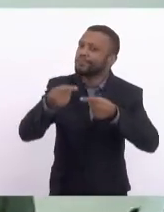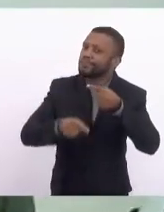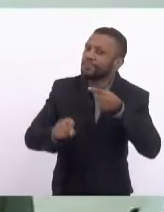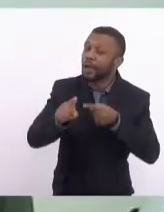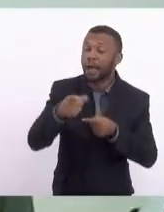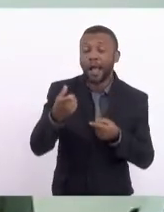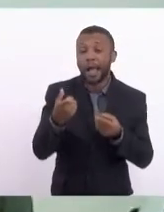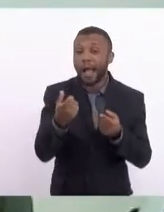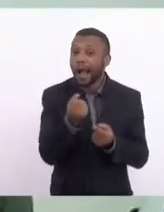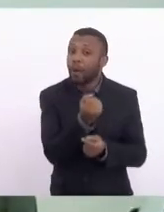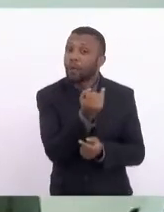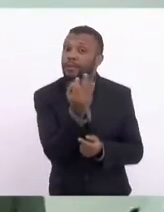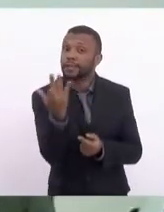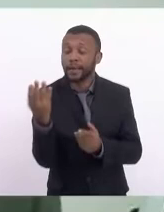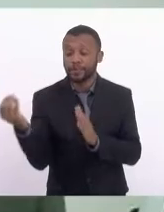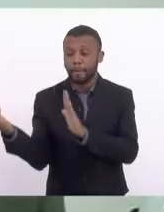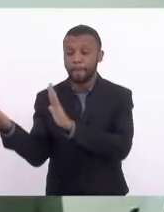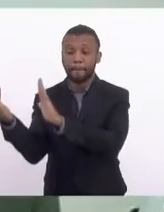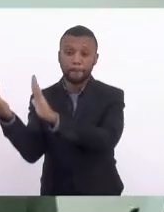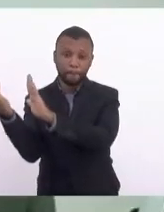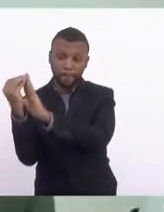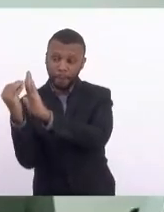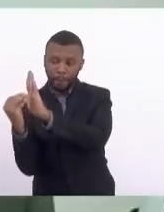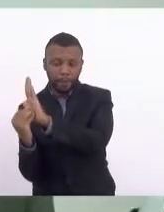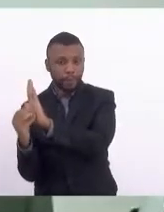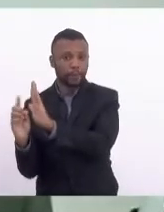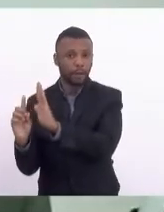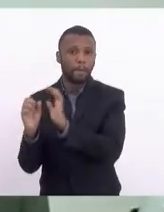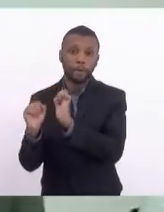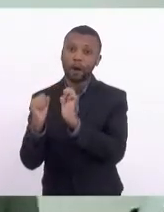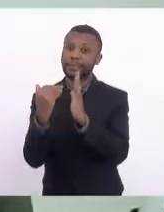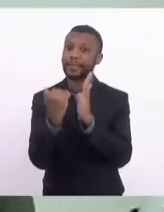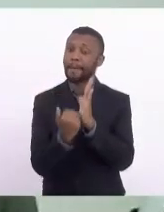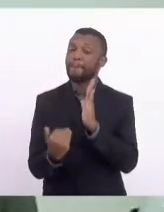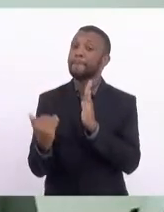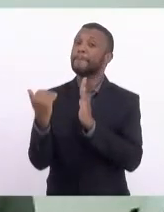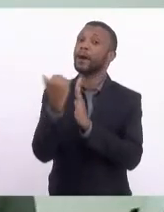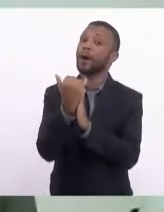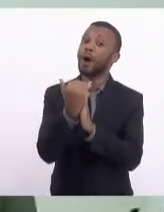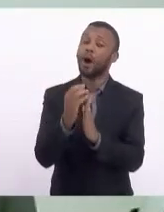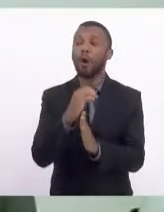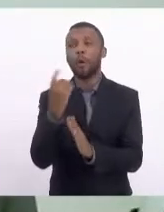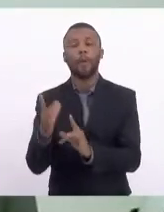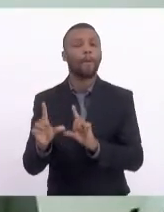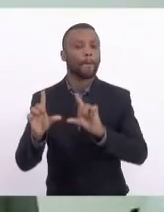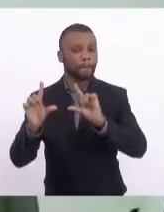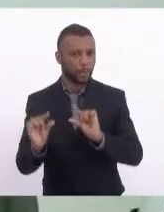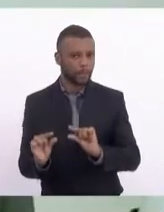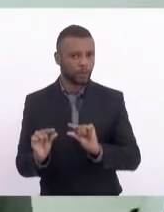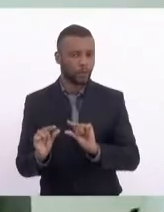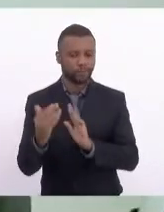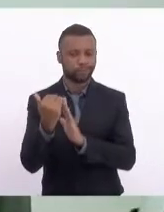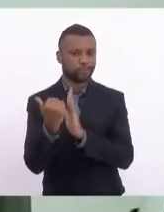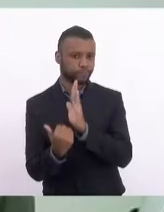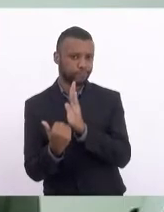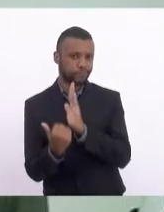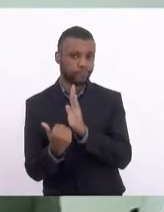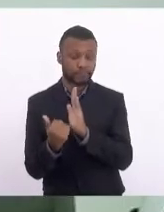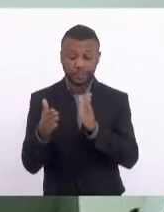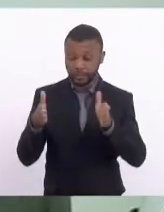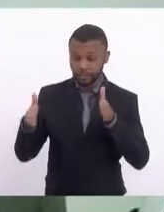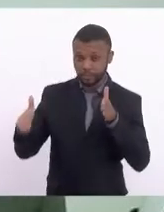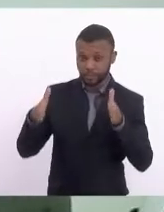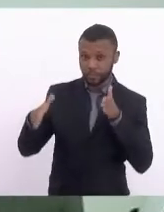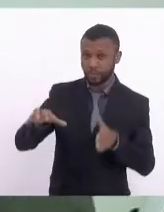números ali alocados. Podem ser maiores e podem ser menores. Em 9 anos,